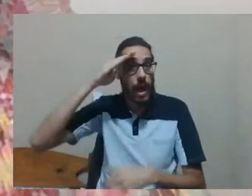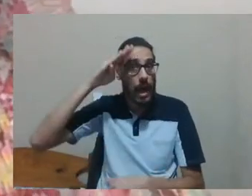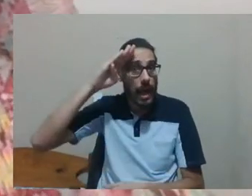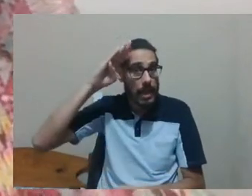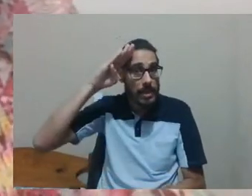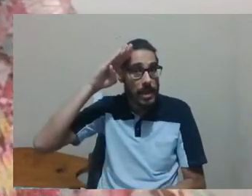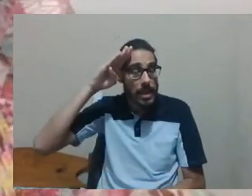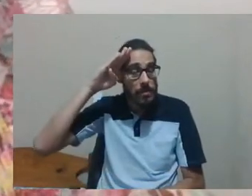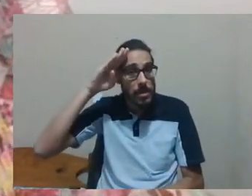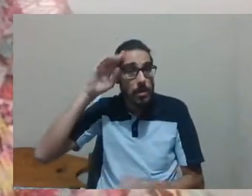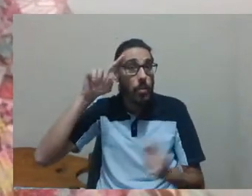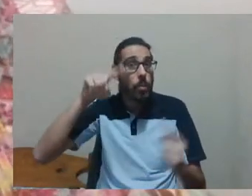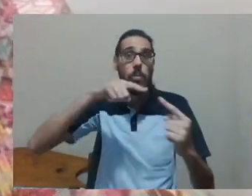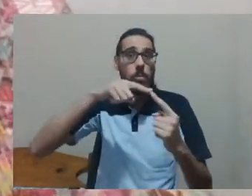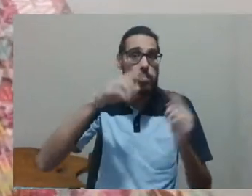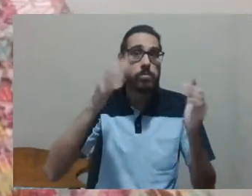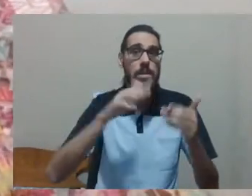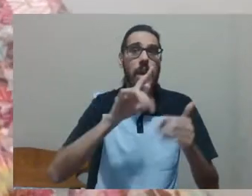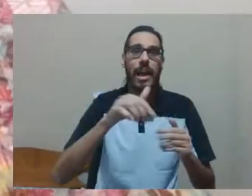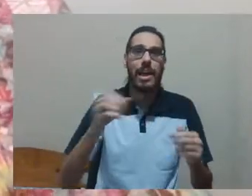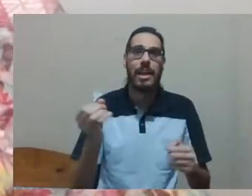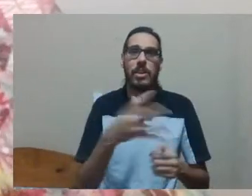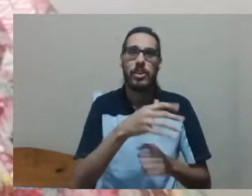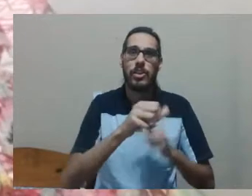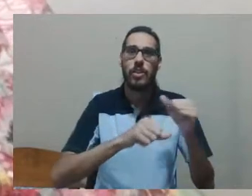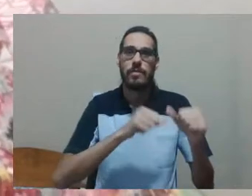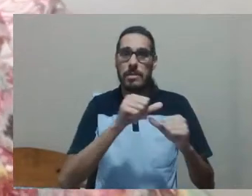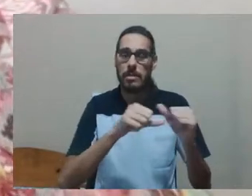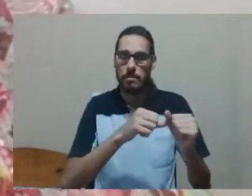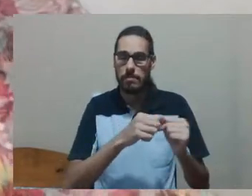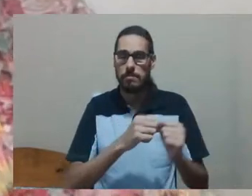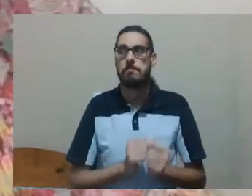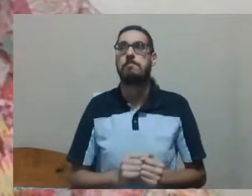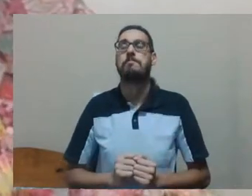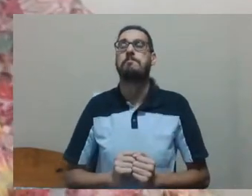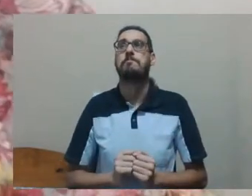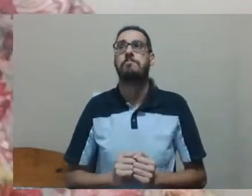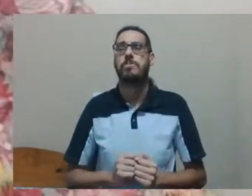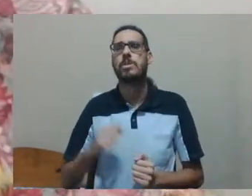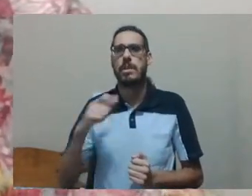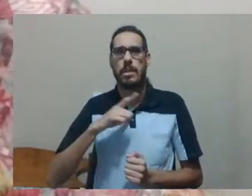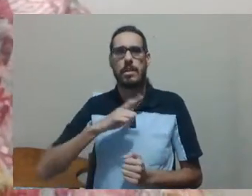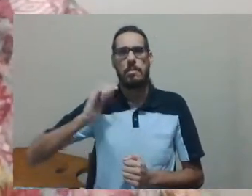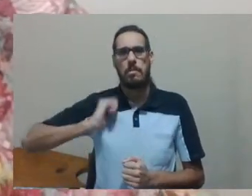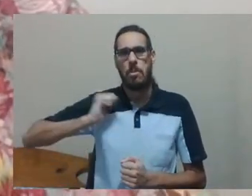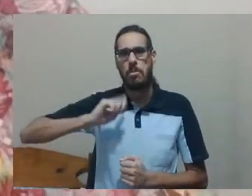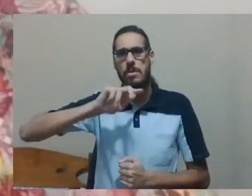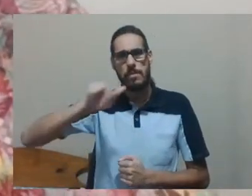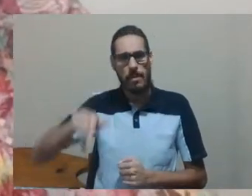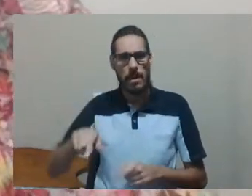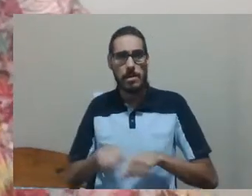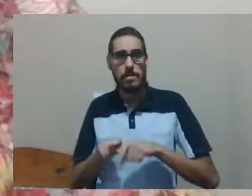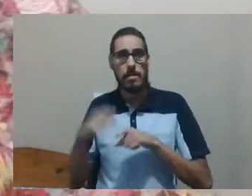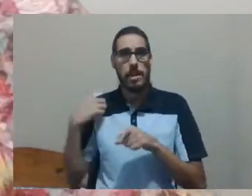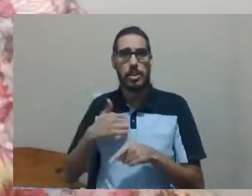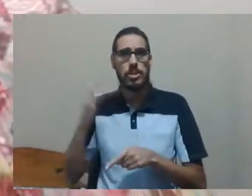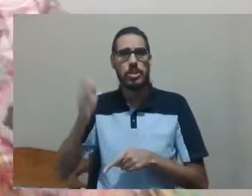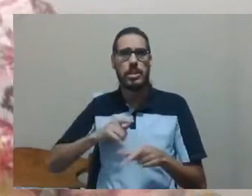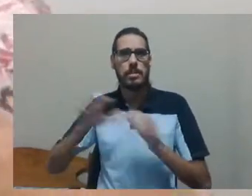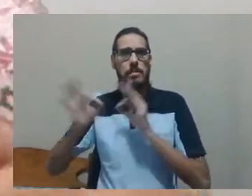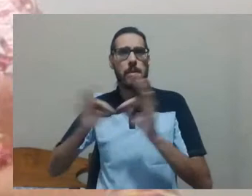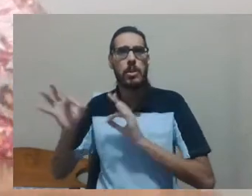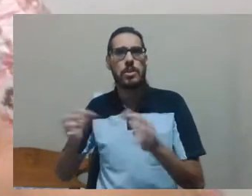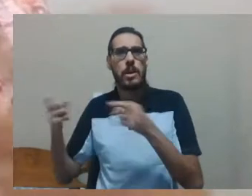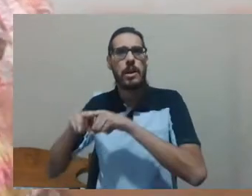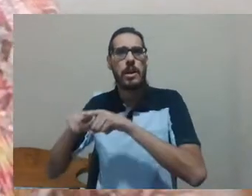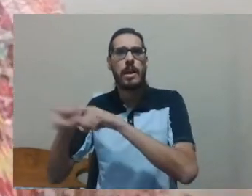fez com que liberou muitos recursos de bolsas, inclusive. E nós temos projetos com empresas que já vêm de grande,